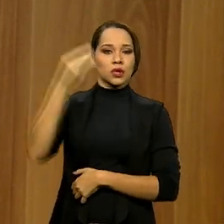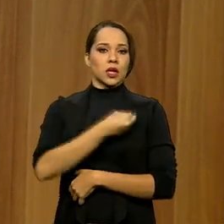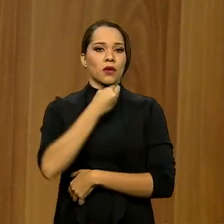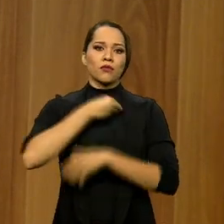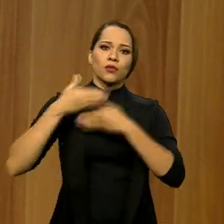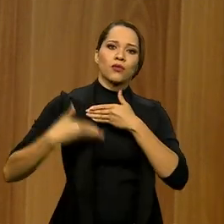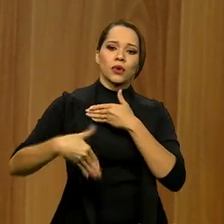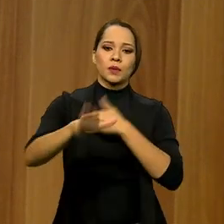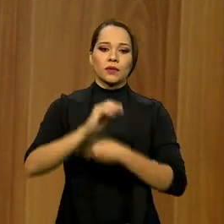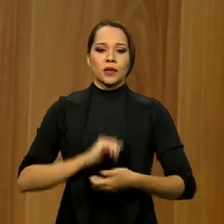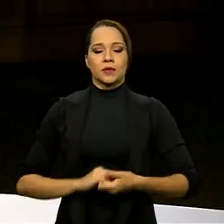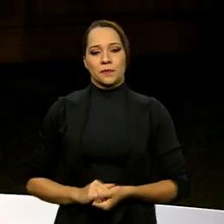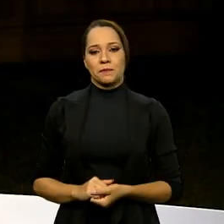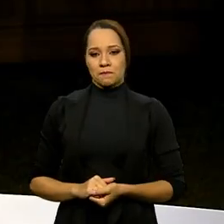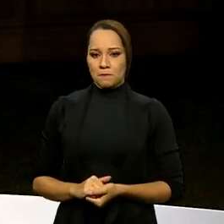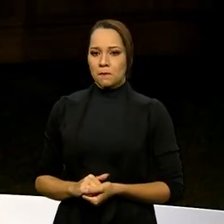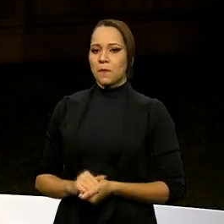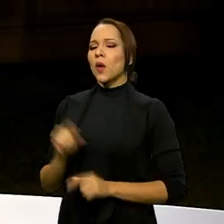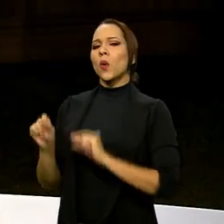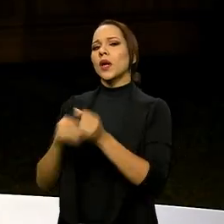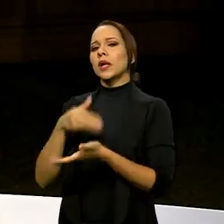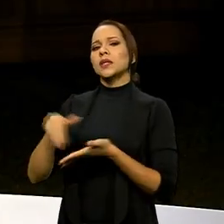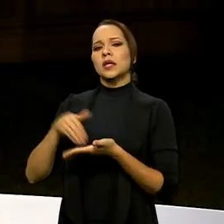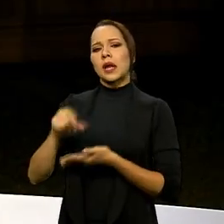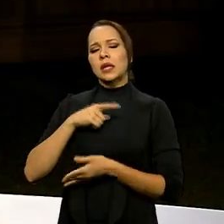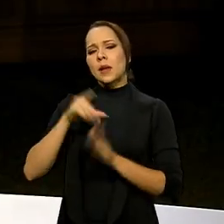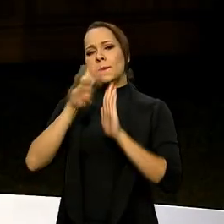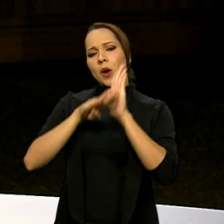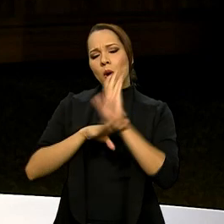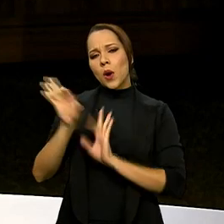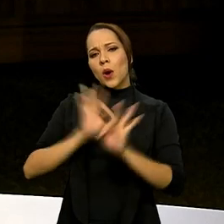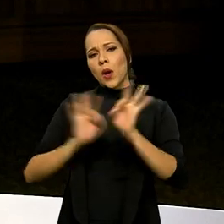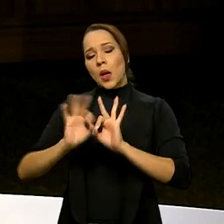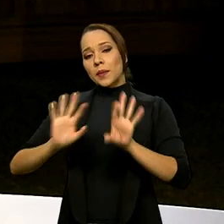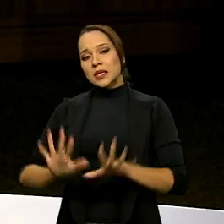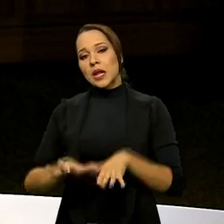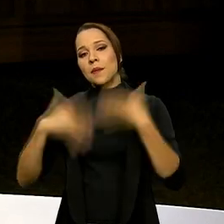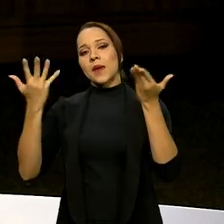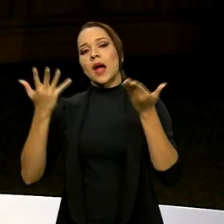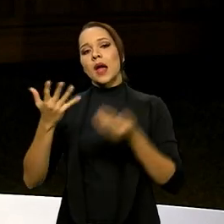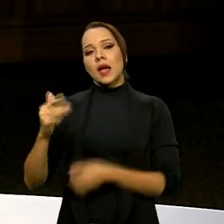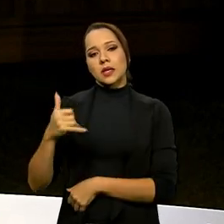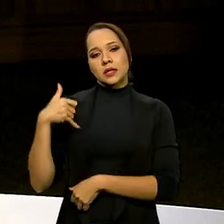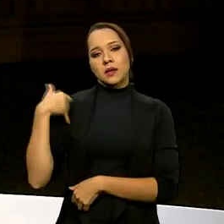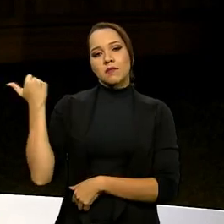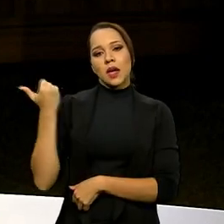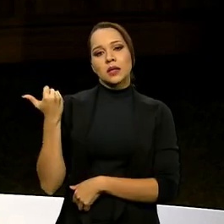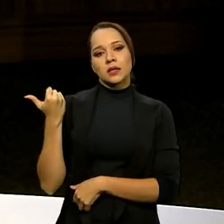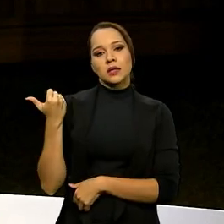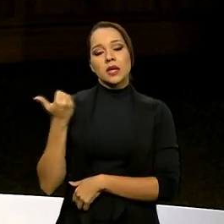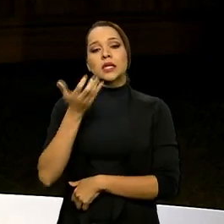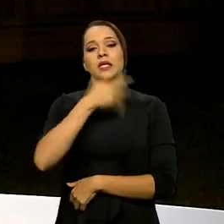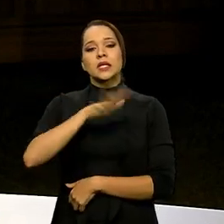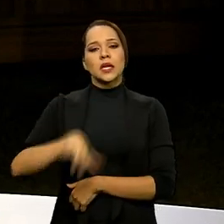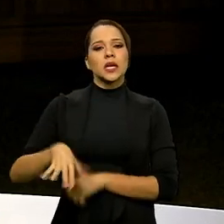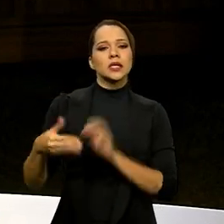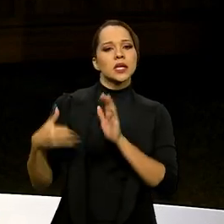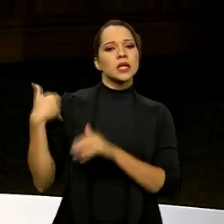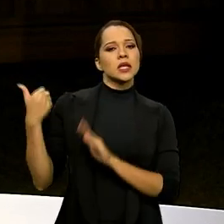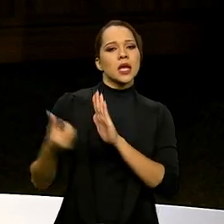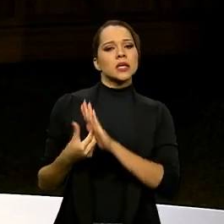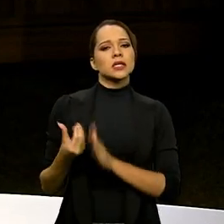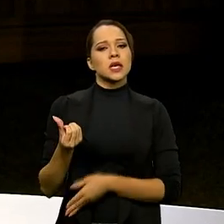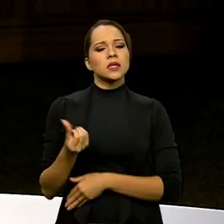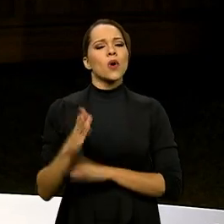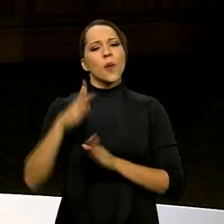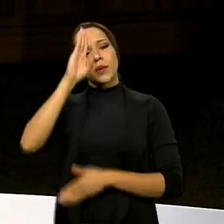do seu desenvolvimento. E, secretário, o que a secretaria tem programado para celebrar esse mês da primeira infância? São debates, exposições, quais os